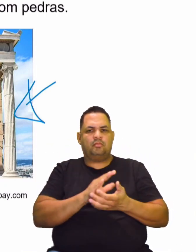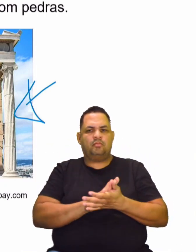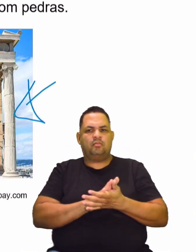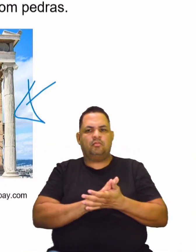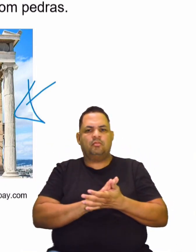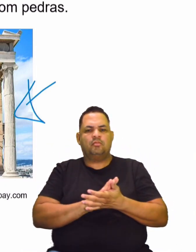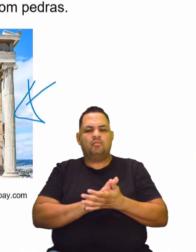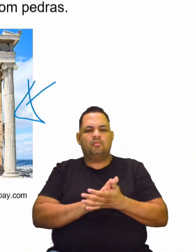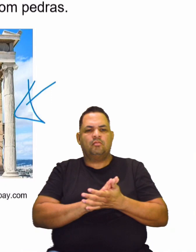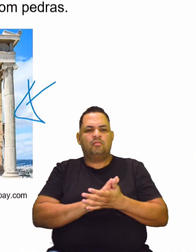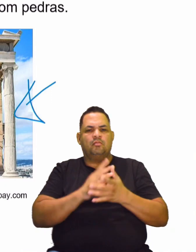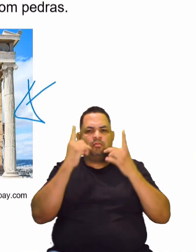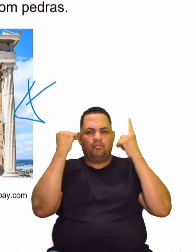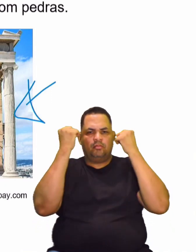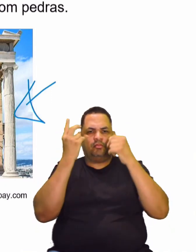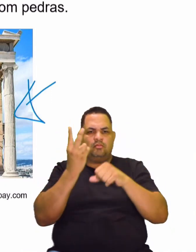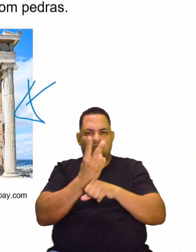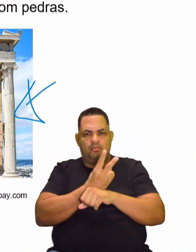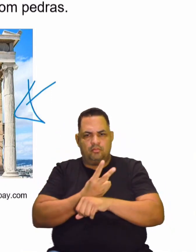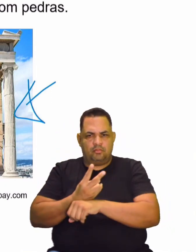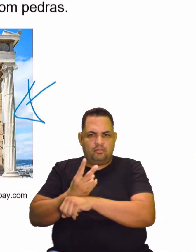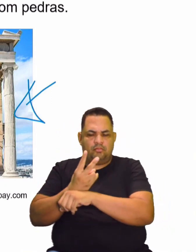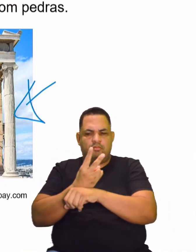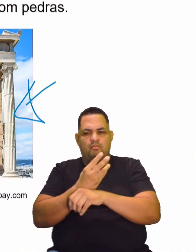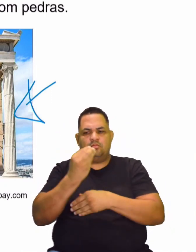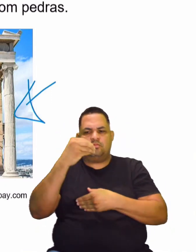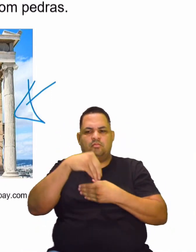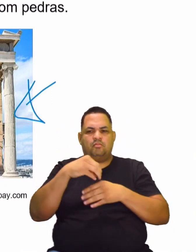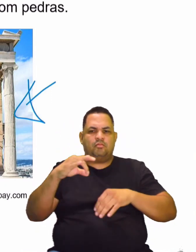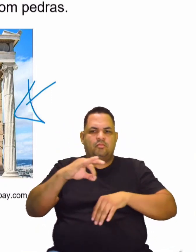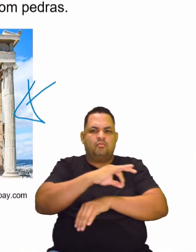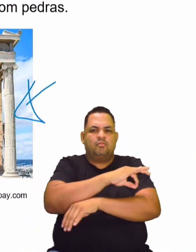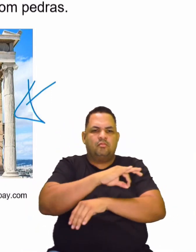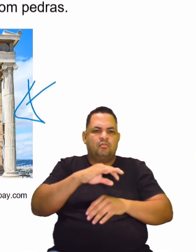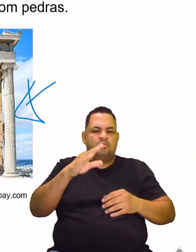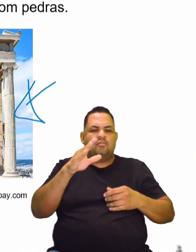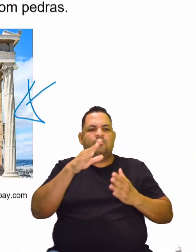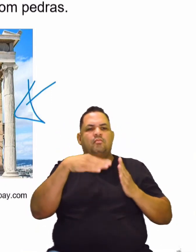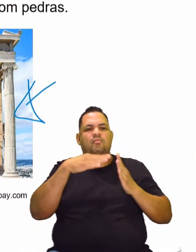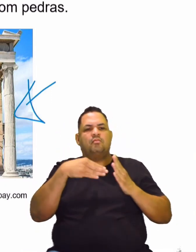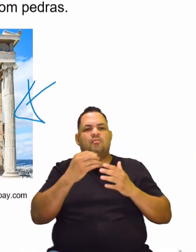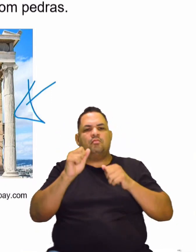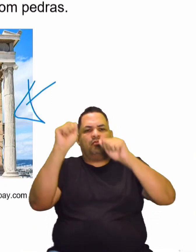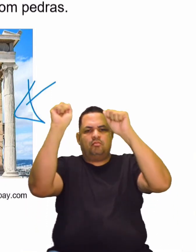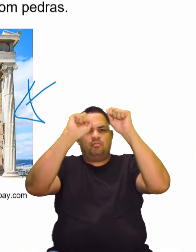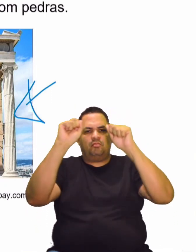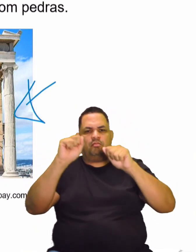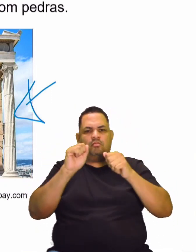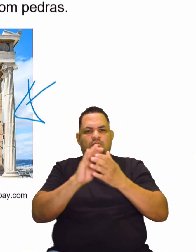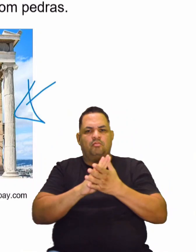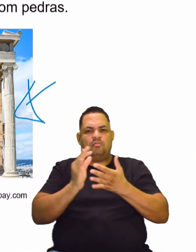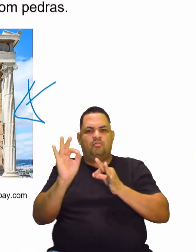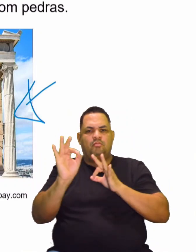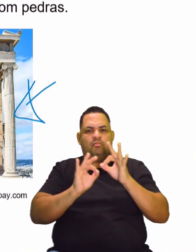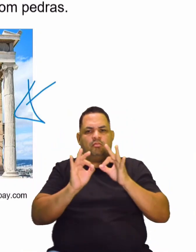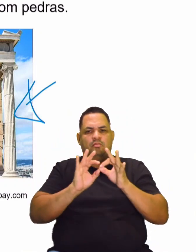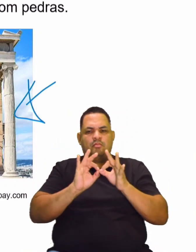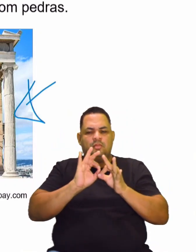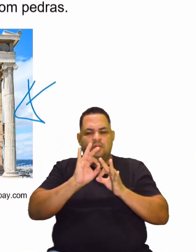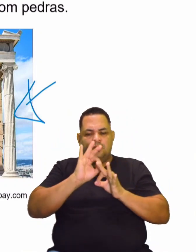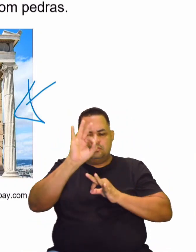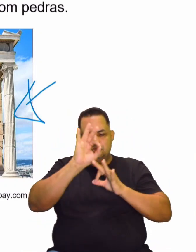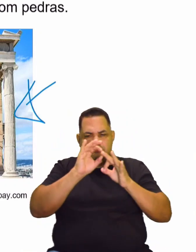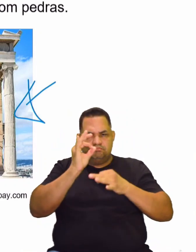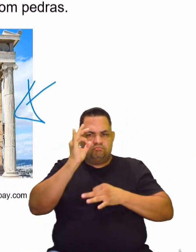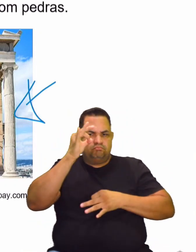os gregos buscavam na arquitetura, pintura e na escultura impor proporção,